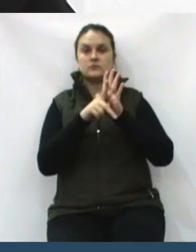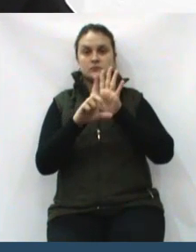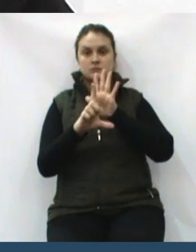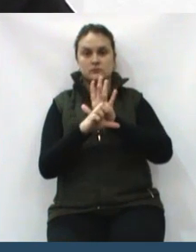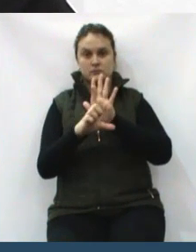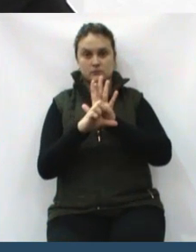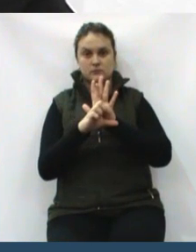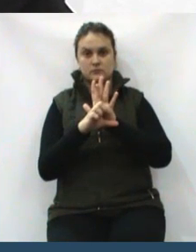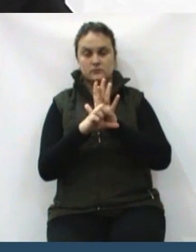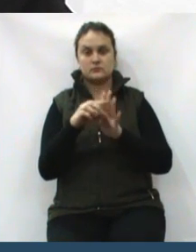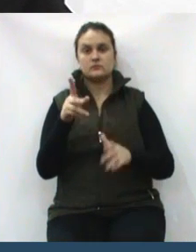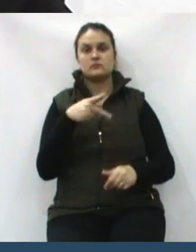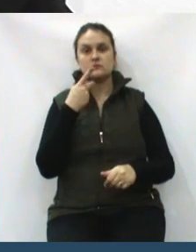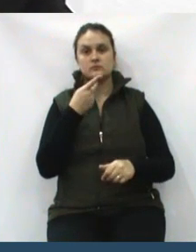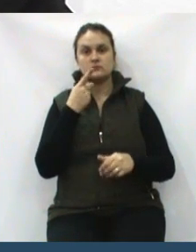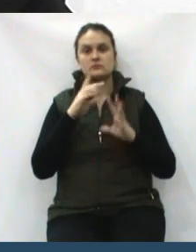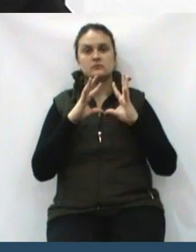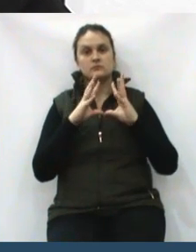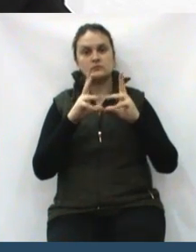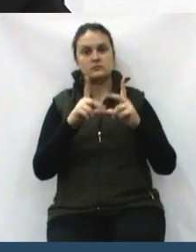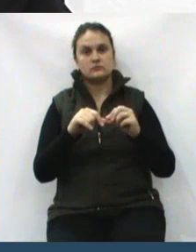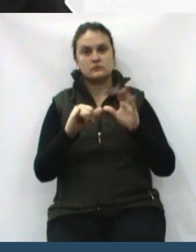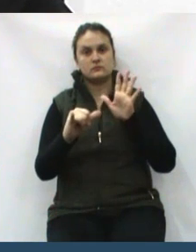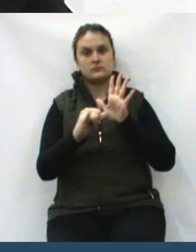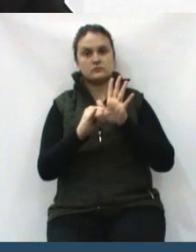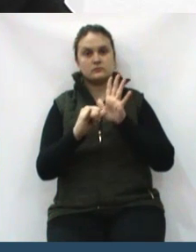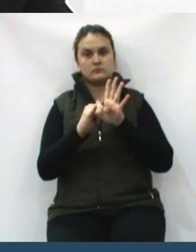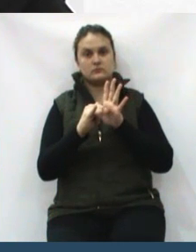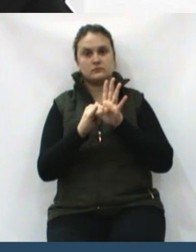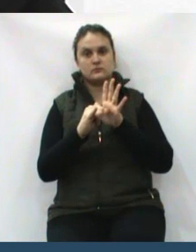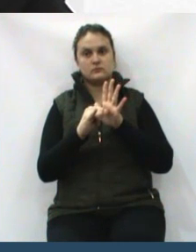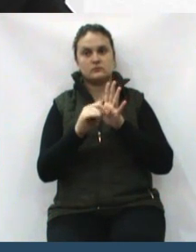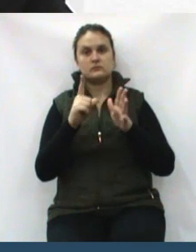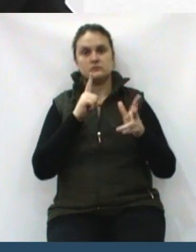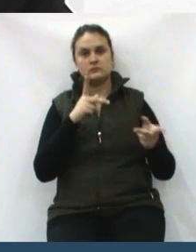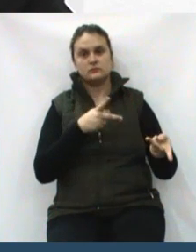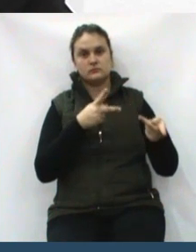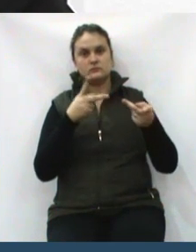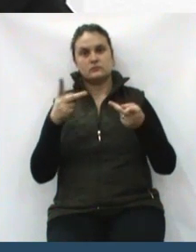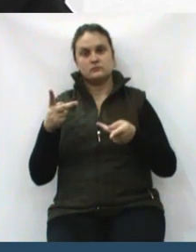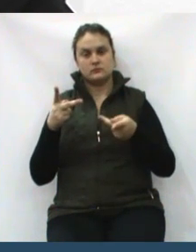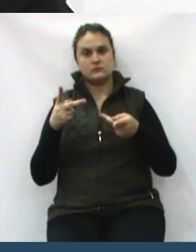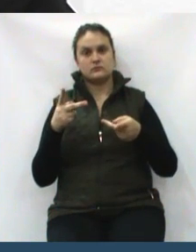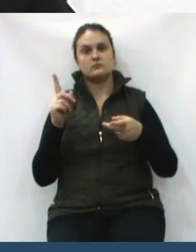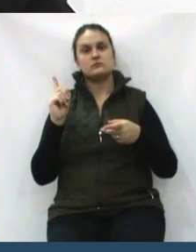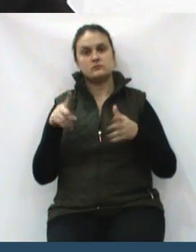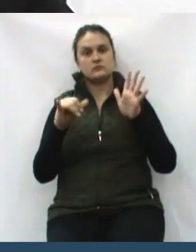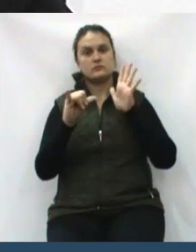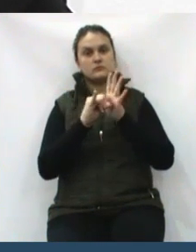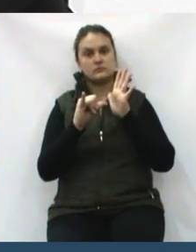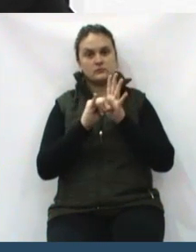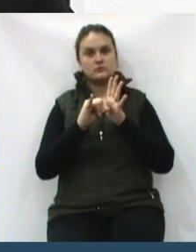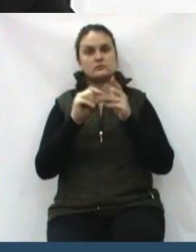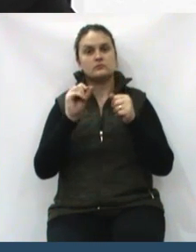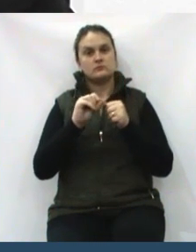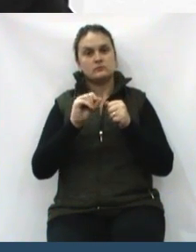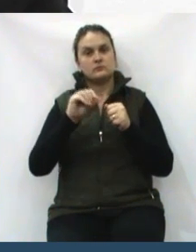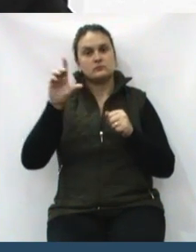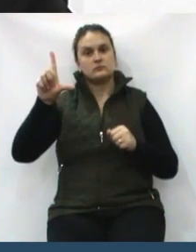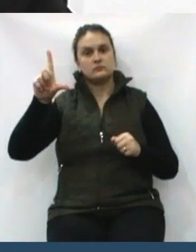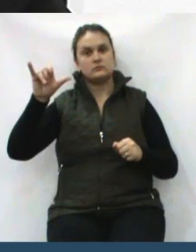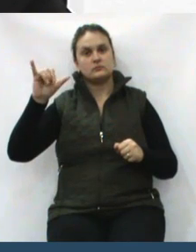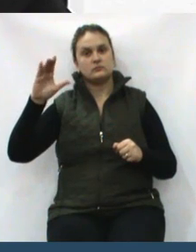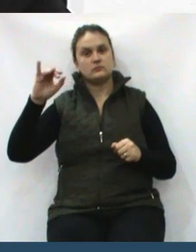licitações, ela diz que todo edital, convite, edital de uma licitação, deve